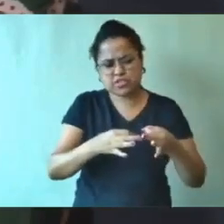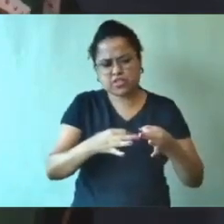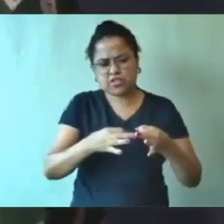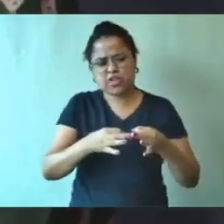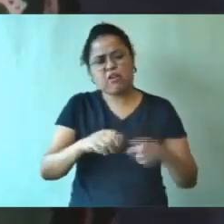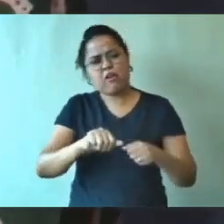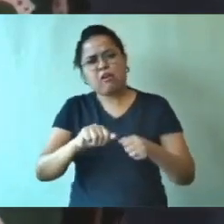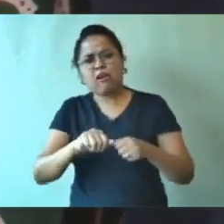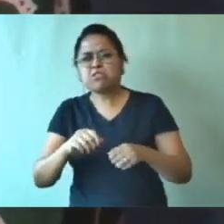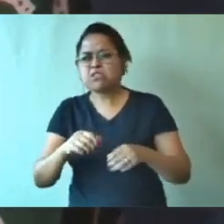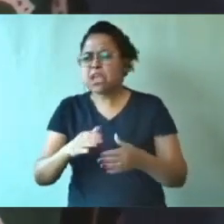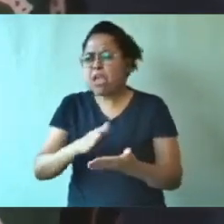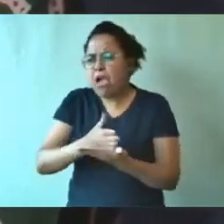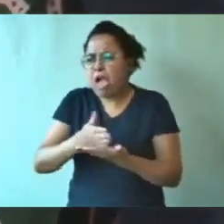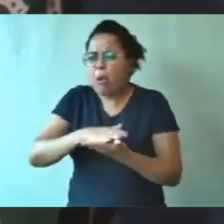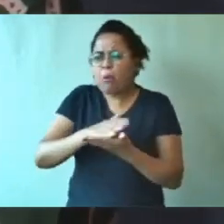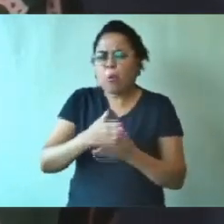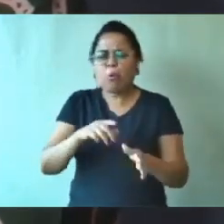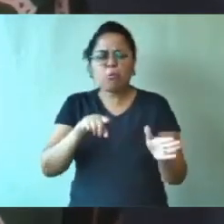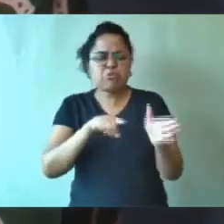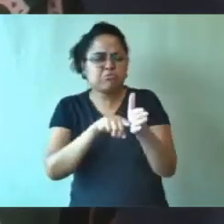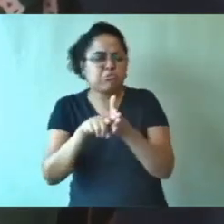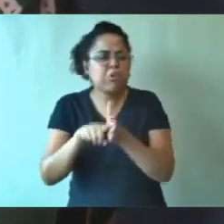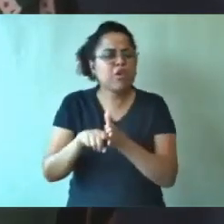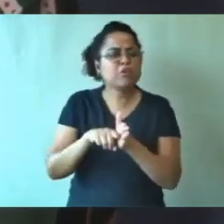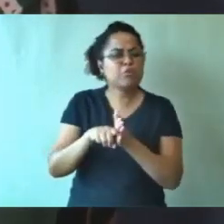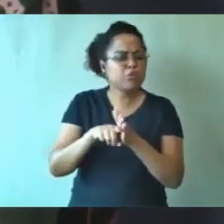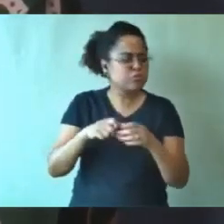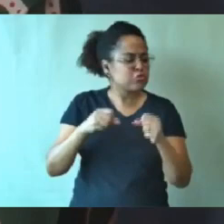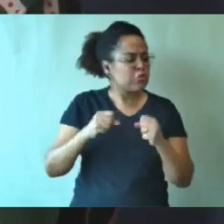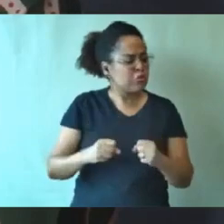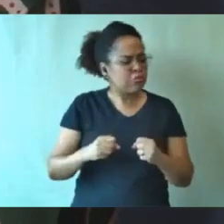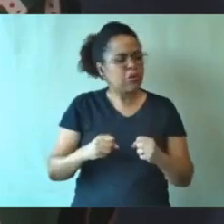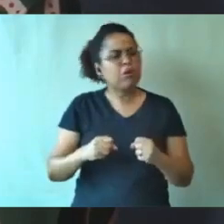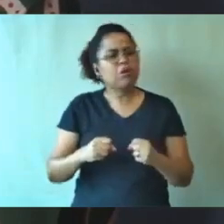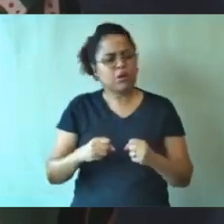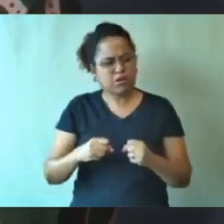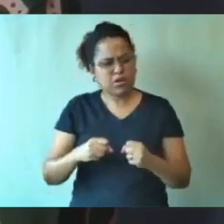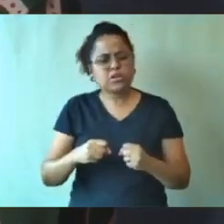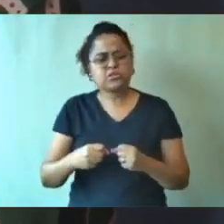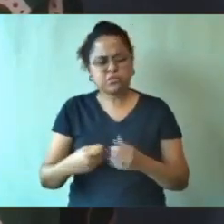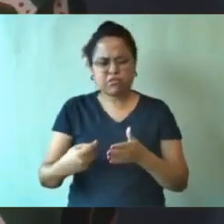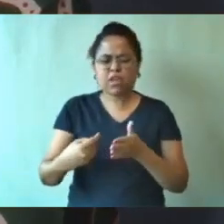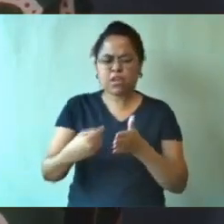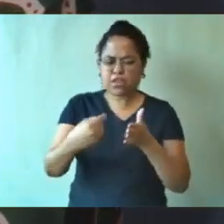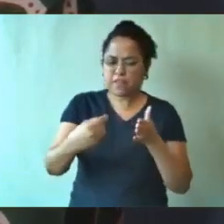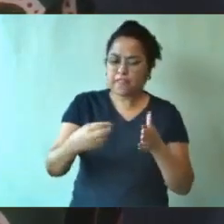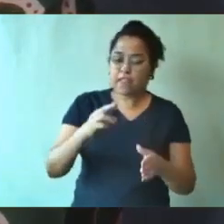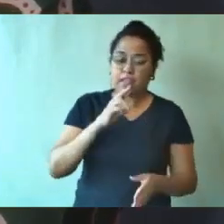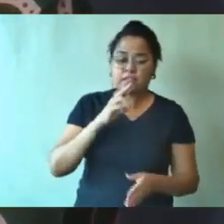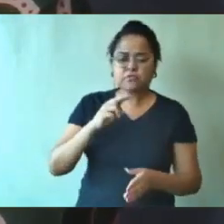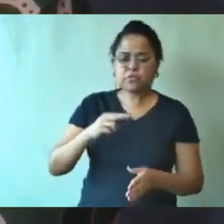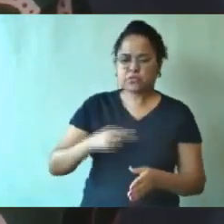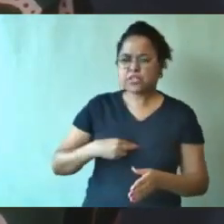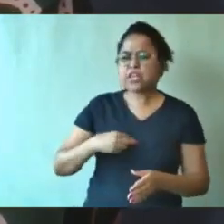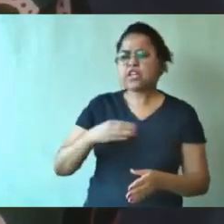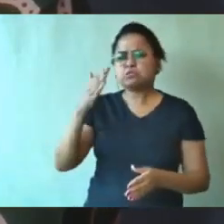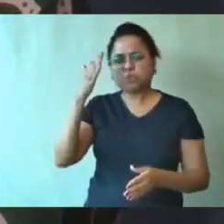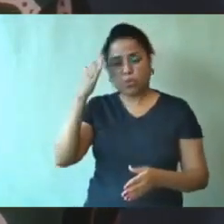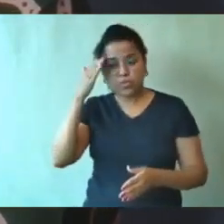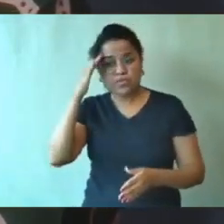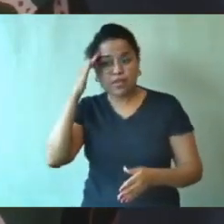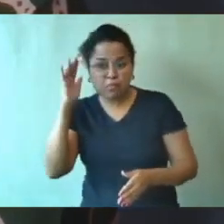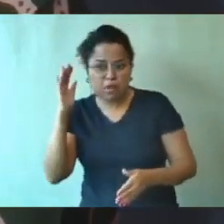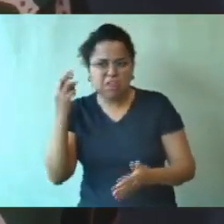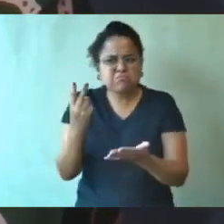senhor. O senhor pode nos responder tudo aquilo que souber, ou se o senhor tiver ciência, né, dos fatos, resguardado aí o